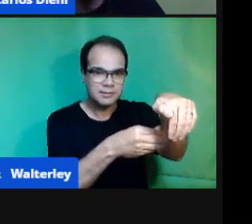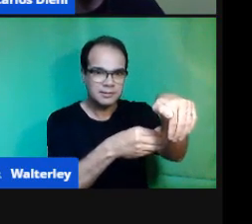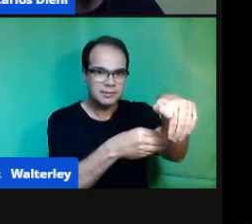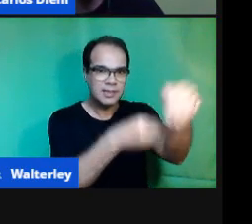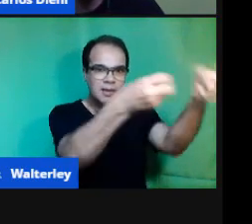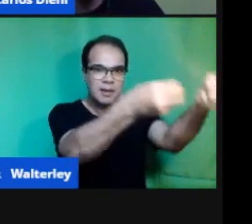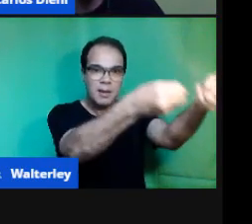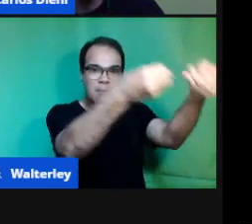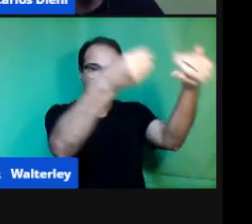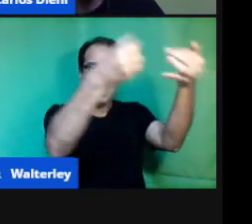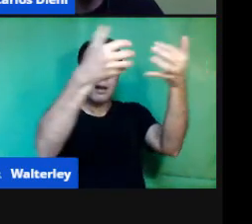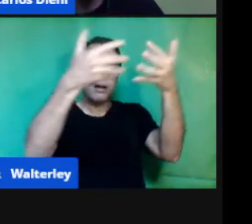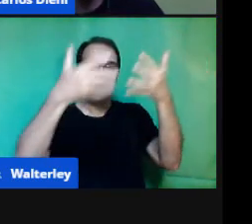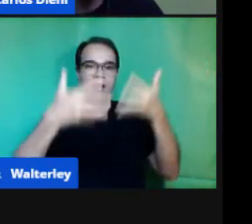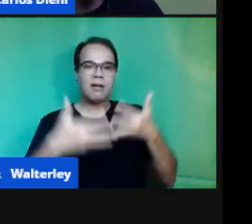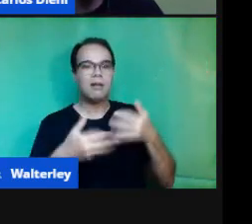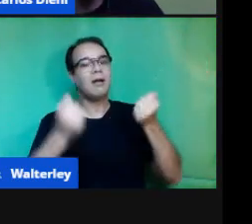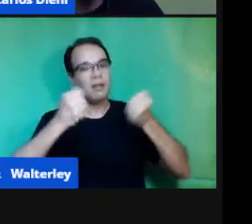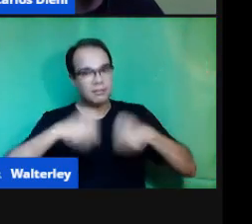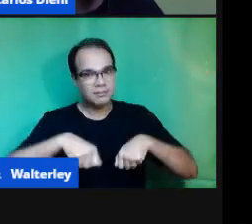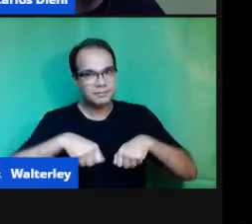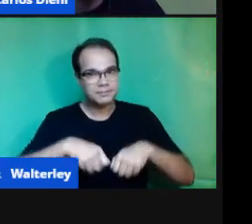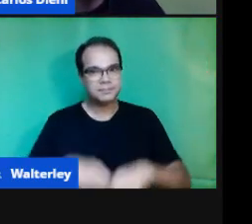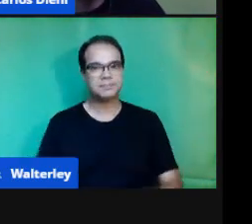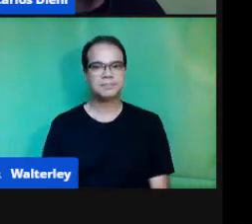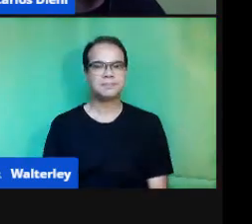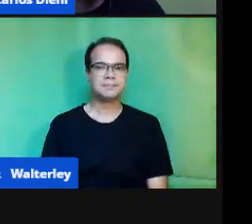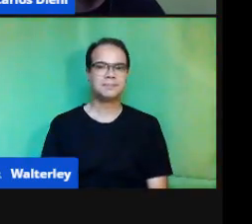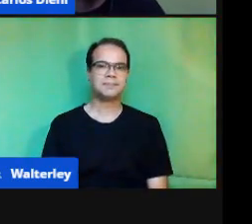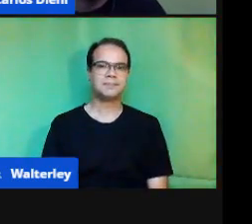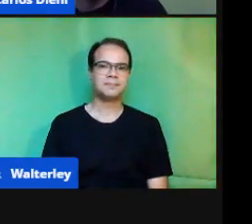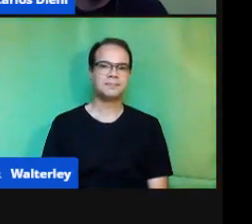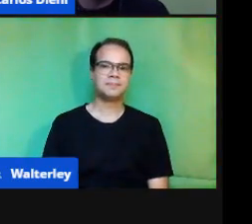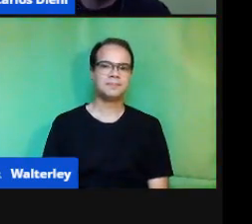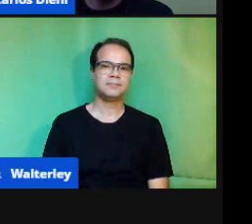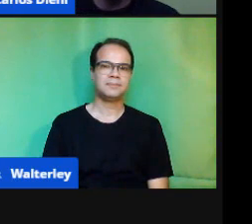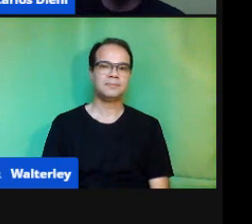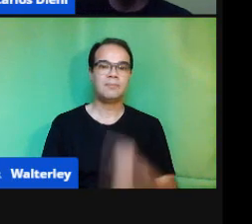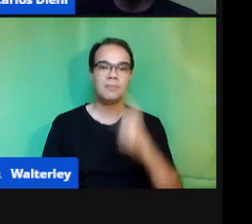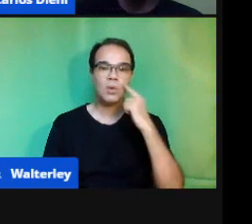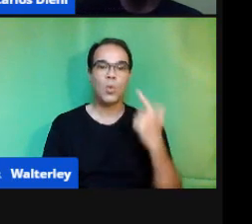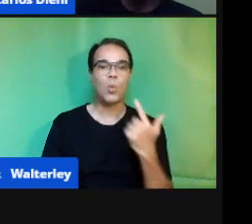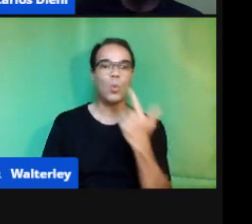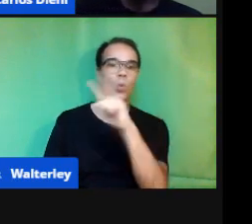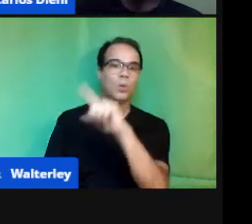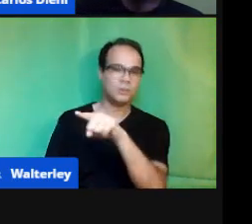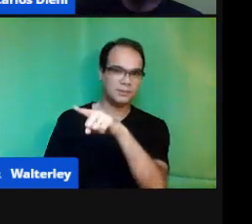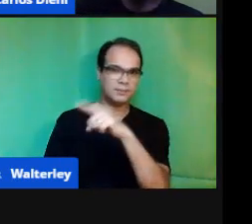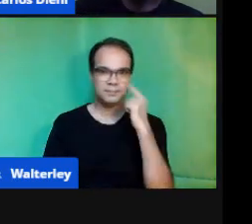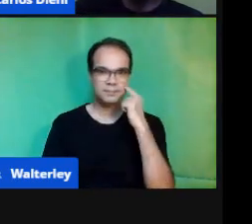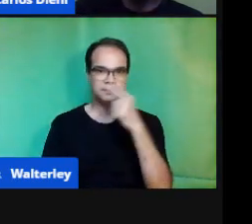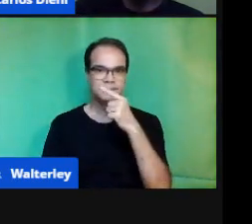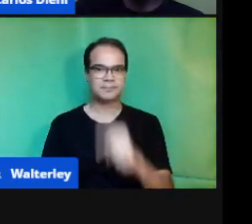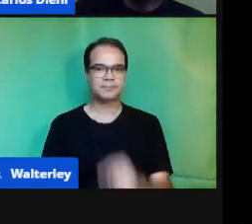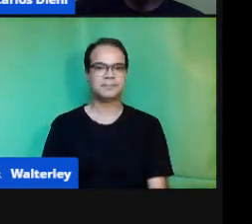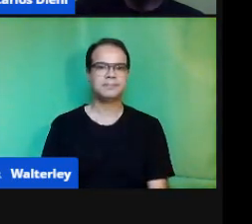Aqui o outro documentário que a gente vai é o Democracia e Vertigem.